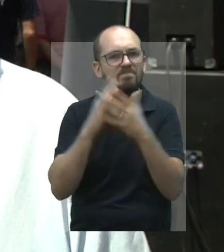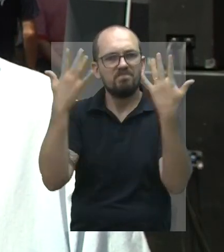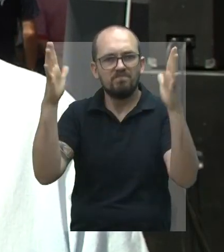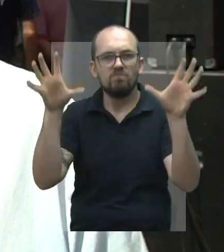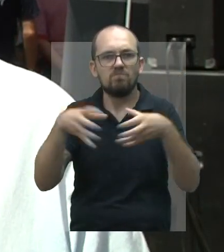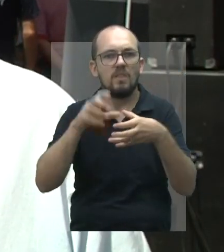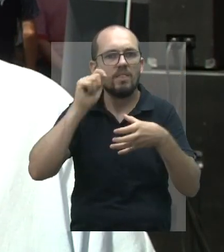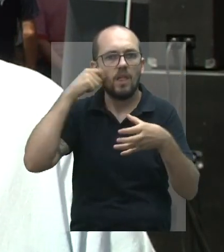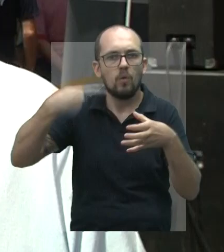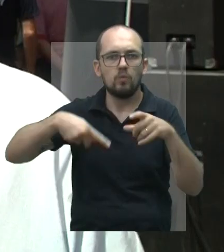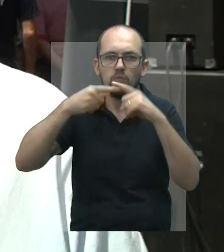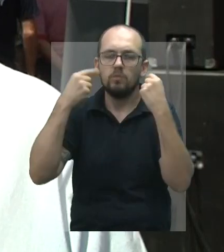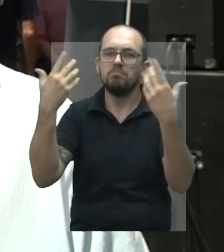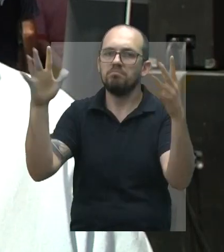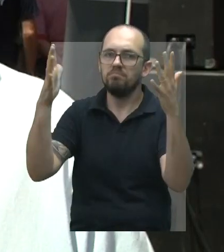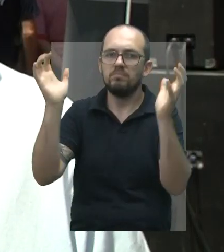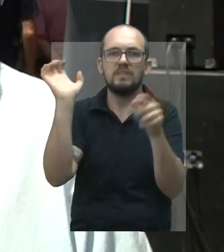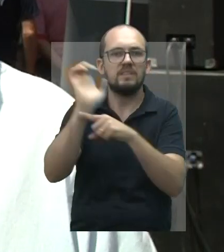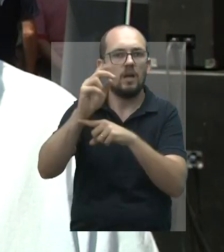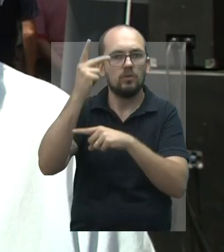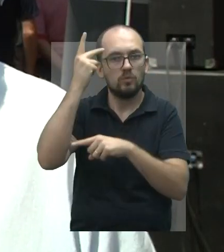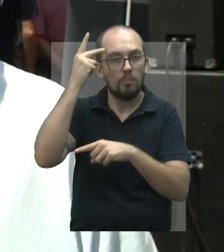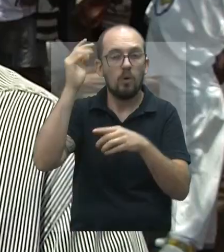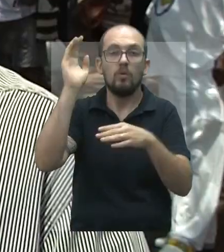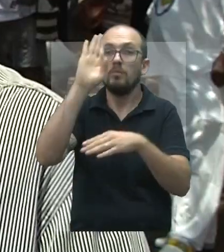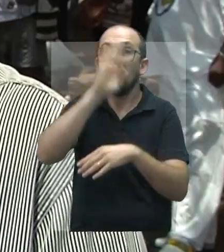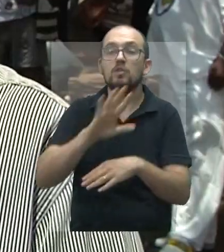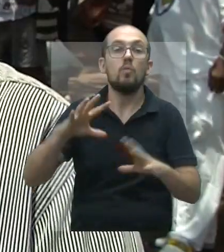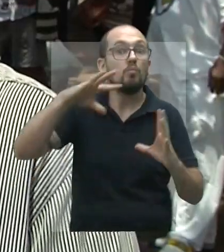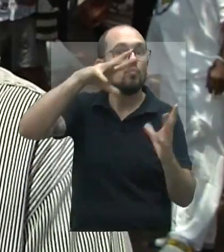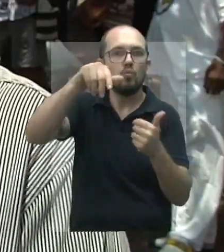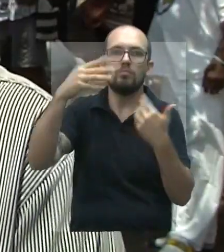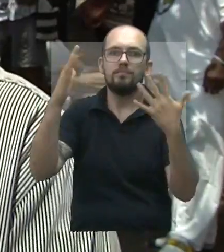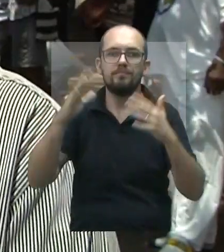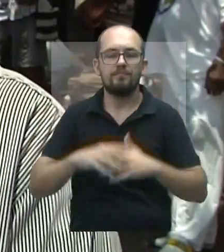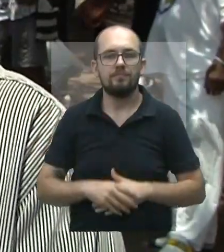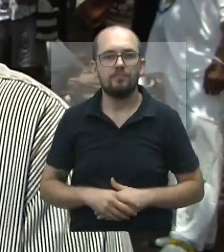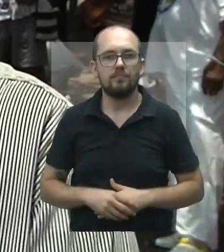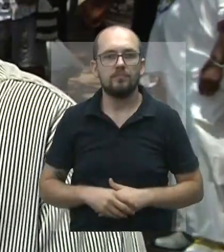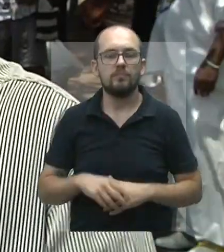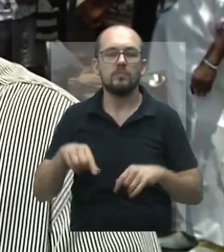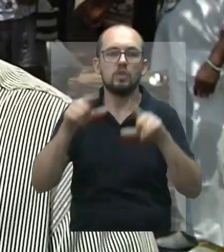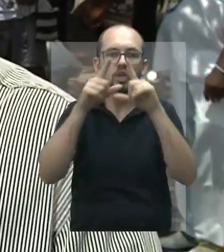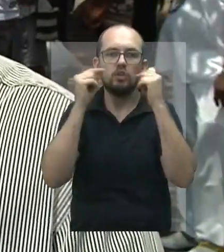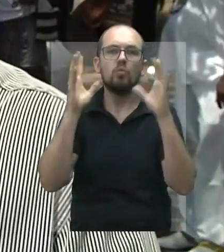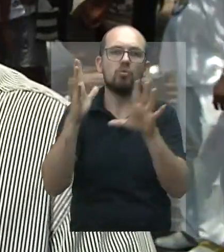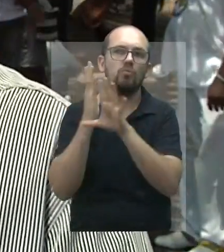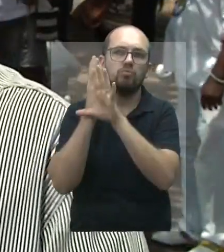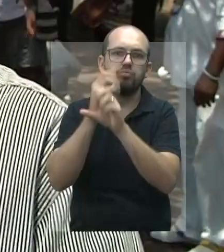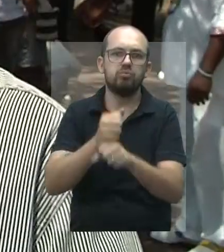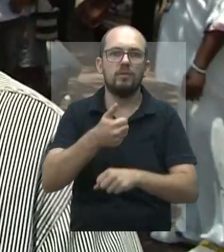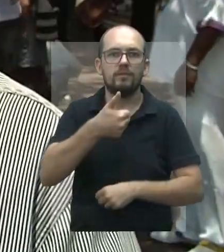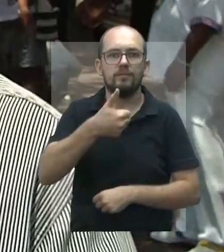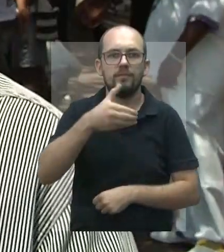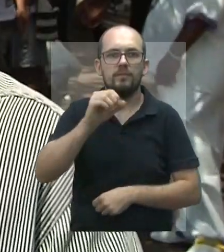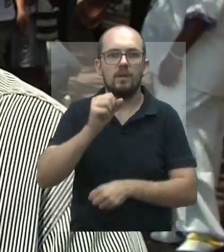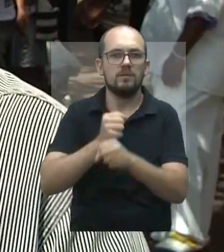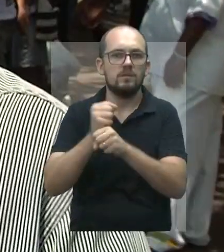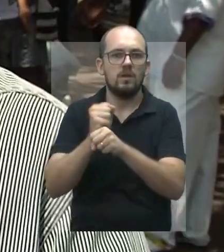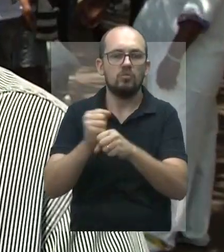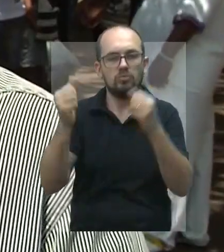Jaú, parabenizo a raça negra do estado de São Paulo, do Brasil e do mundo. Jaú completando já o 10º ano,